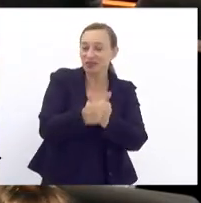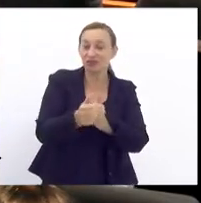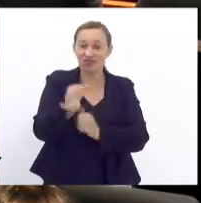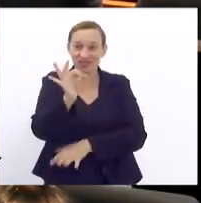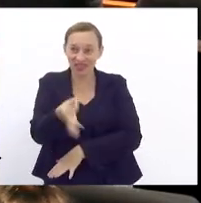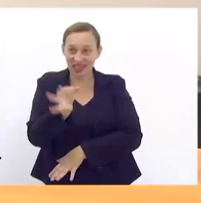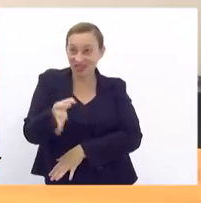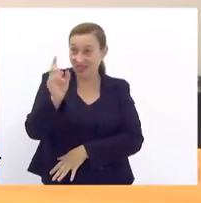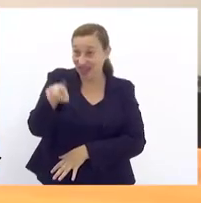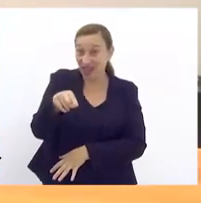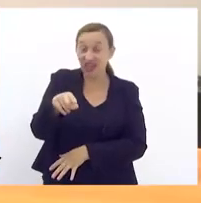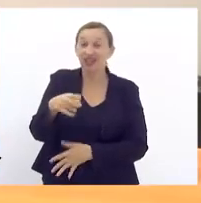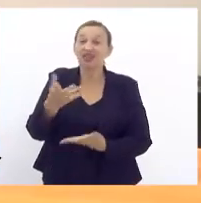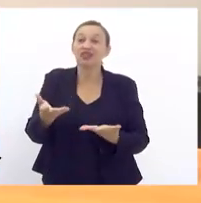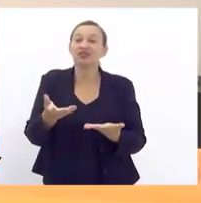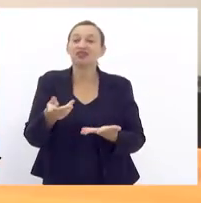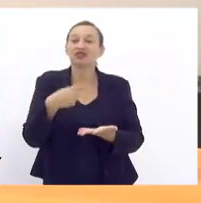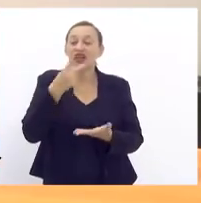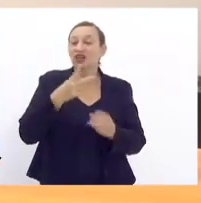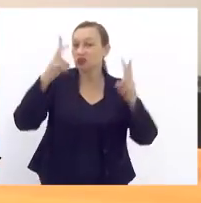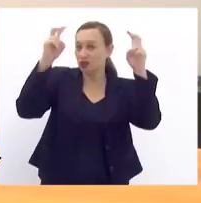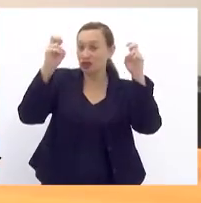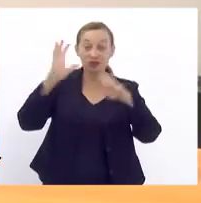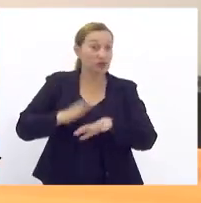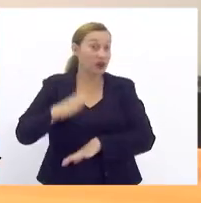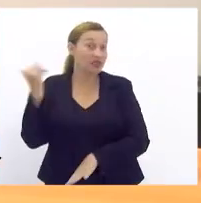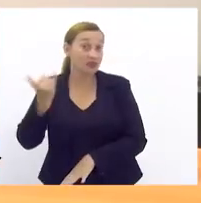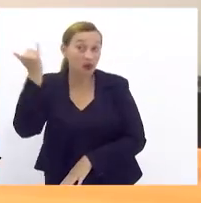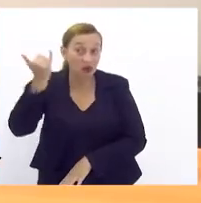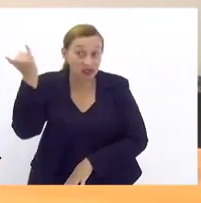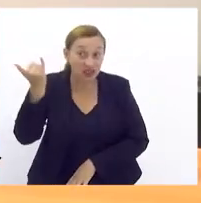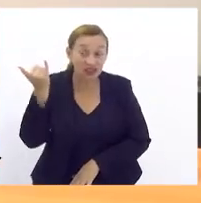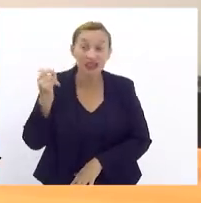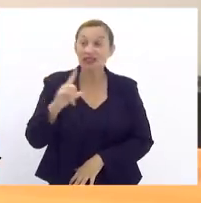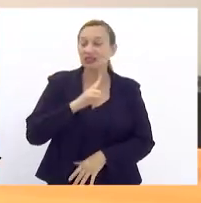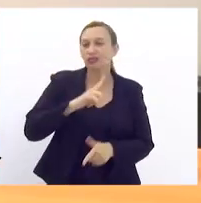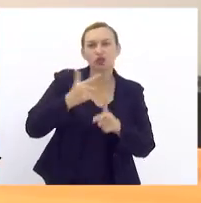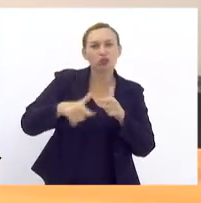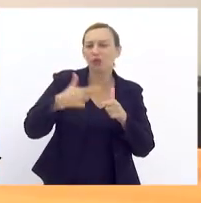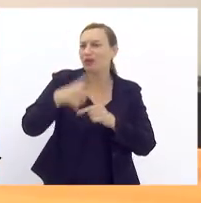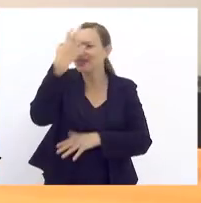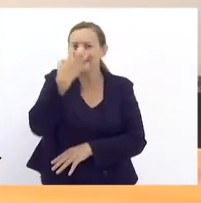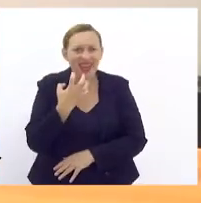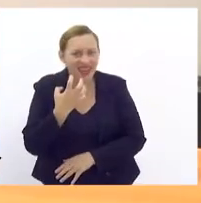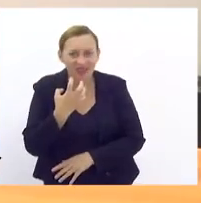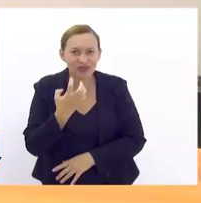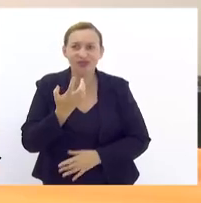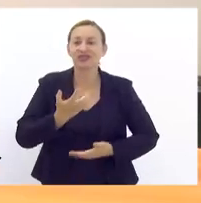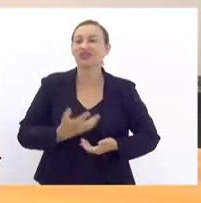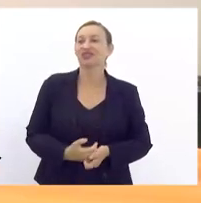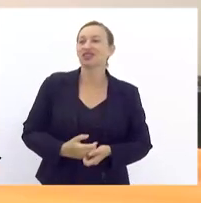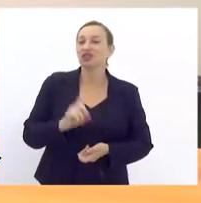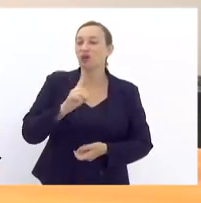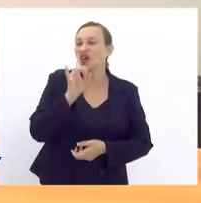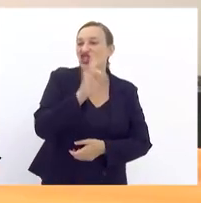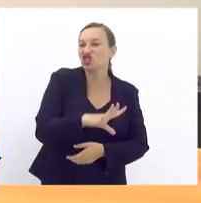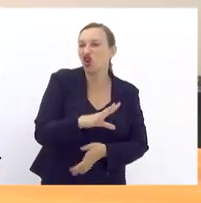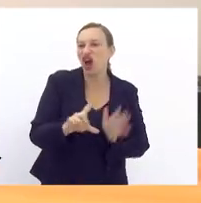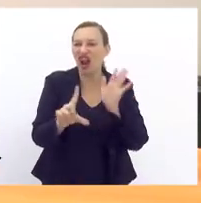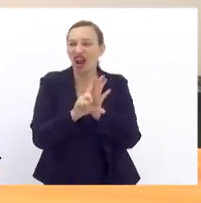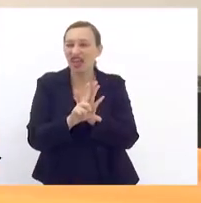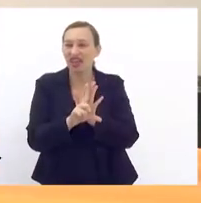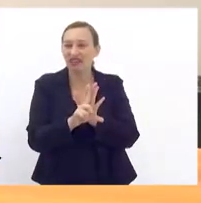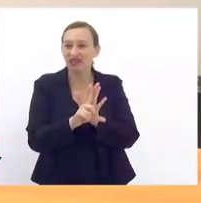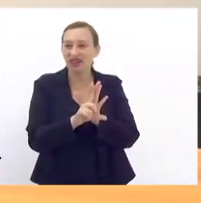né justamente tratando da questão mais importante nós temos problemas sérioíssimos que não é só ali que vai